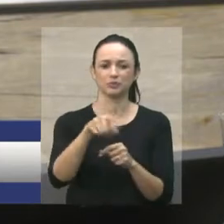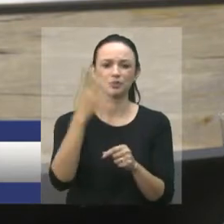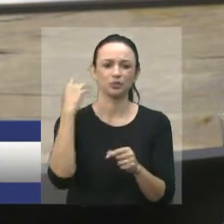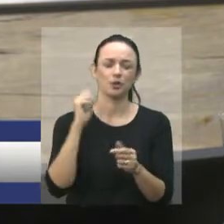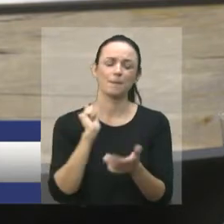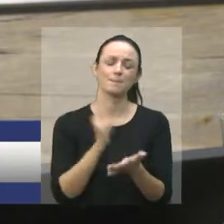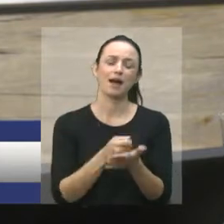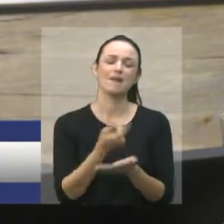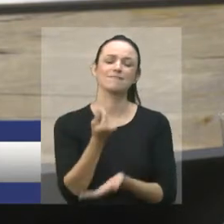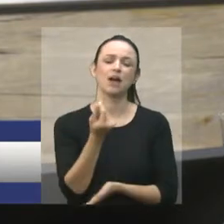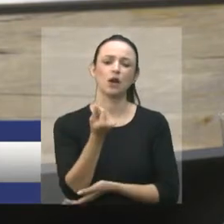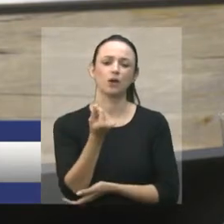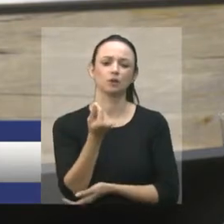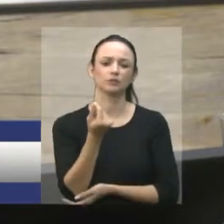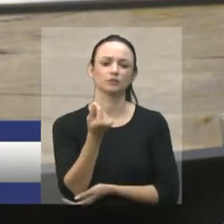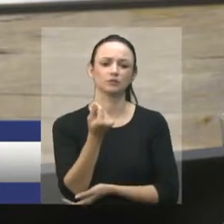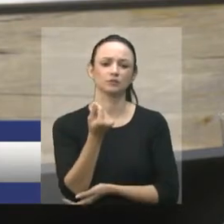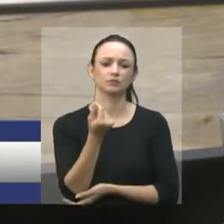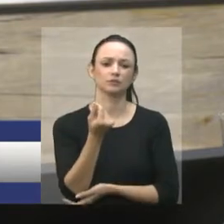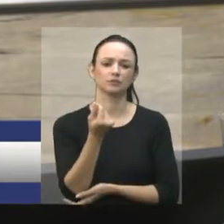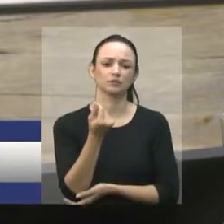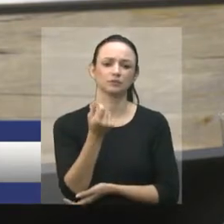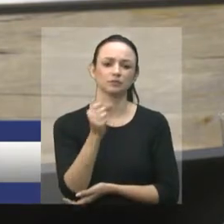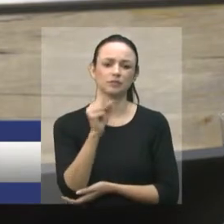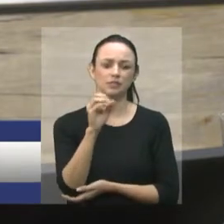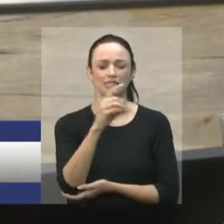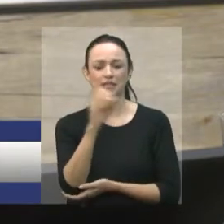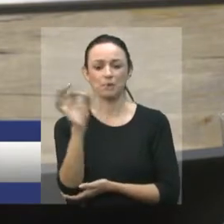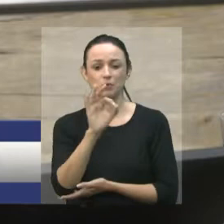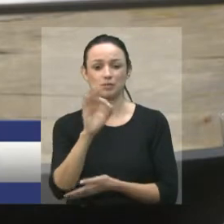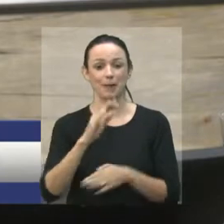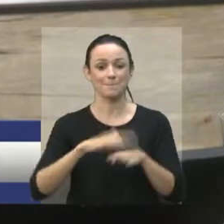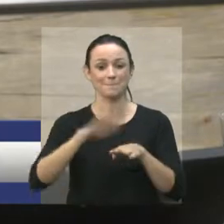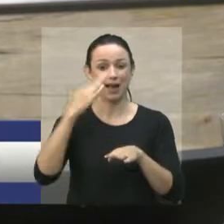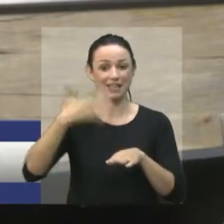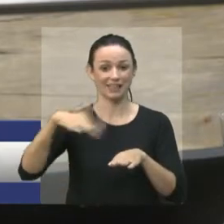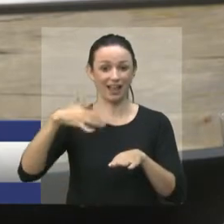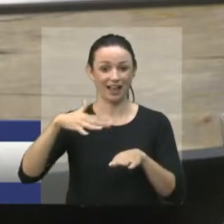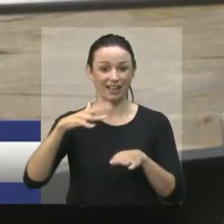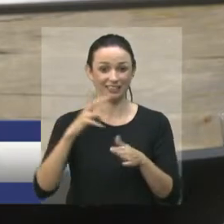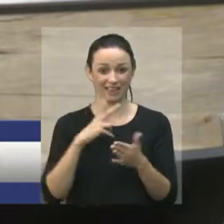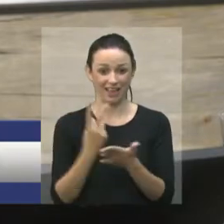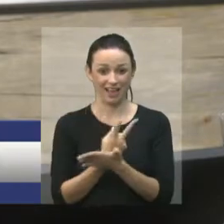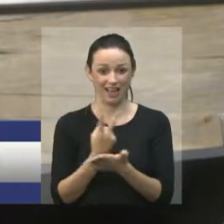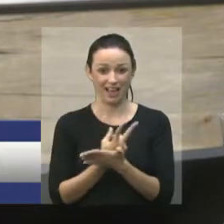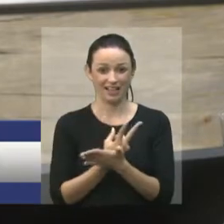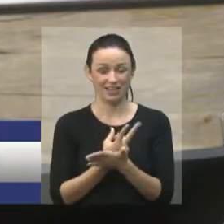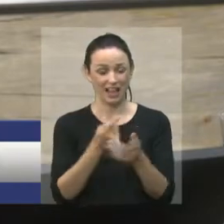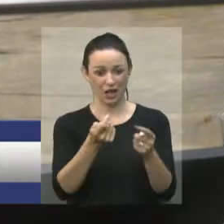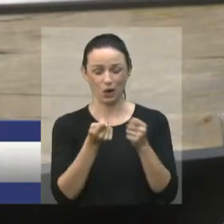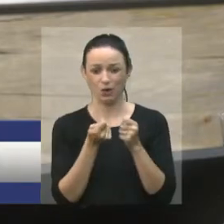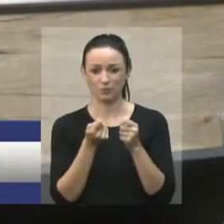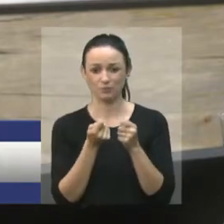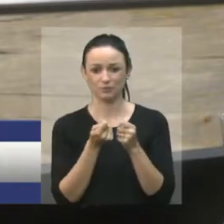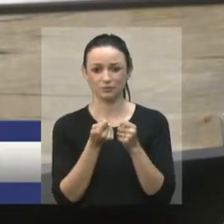um valor, vamos dizer, 80%, 100% maior do que é cobrado hoje, está errado fazer essa economia? Essa é a minha pergunta.